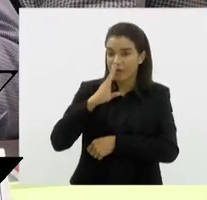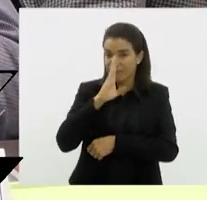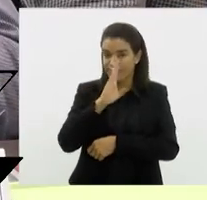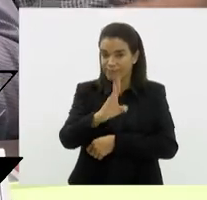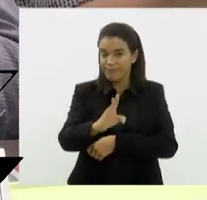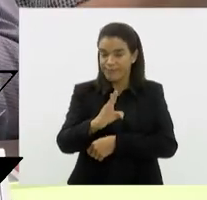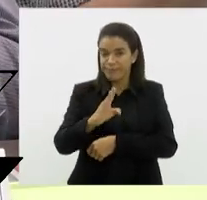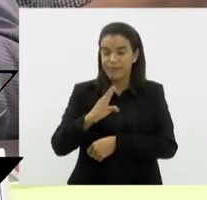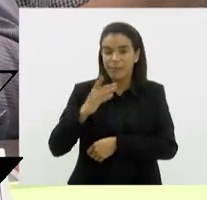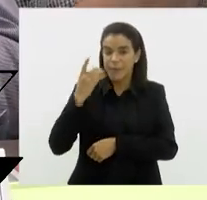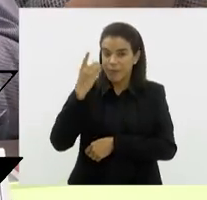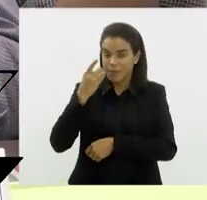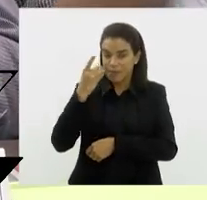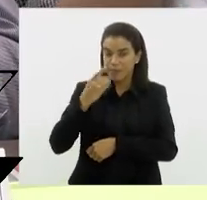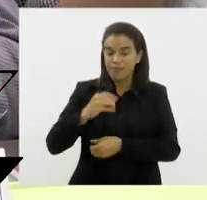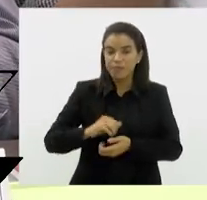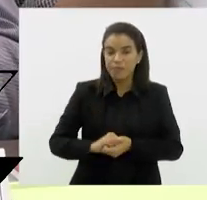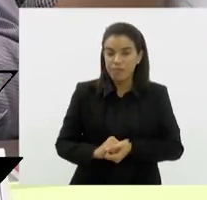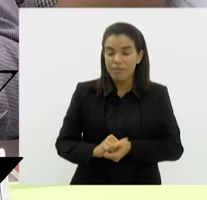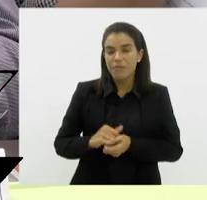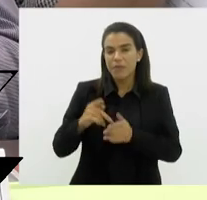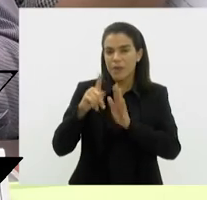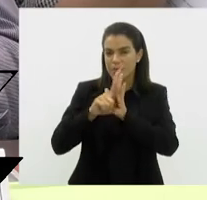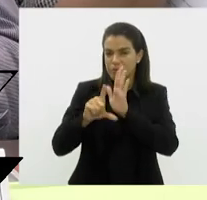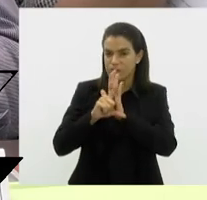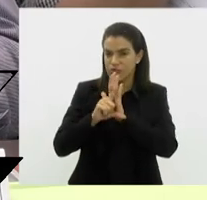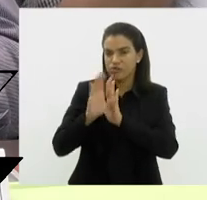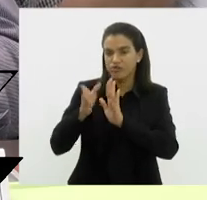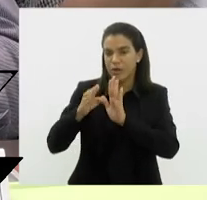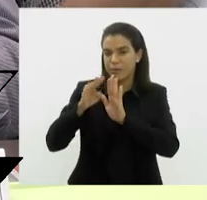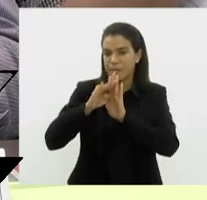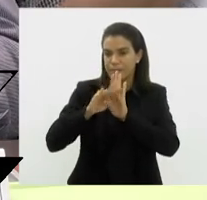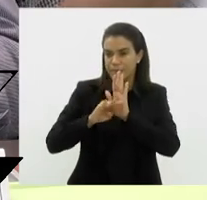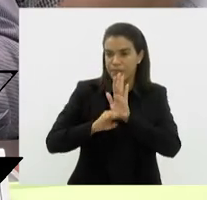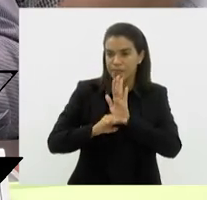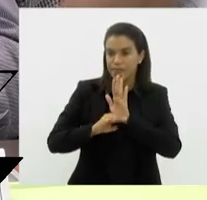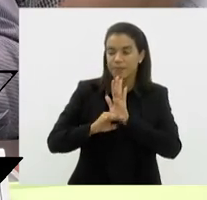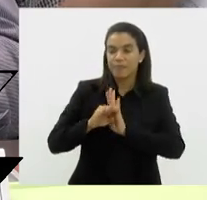Vossa Excelência. É o seguinte, perfeito. Tem um projeto em pauta do deputado...